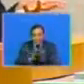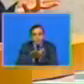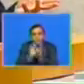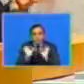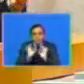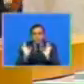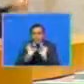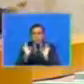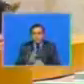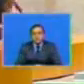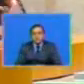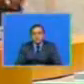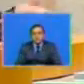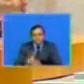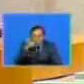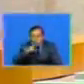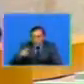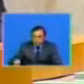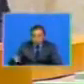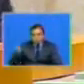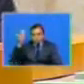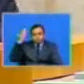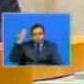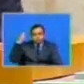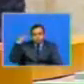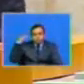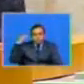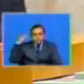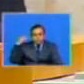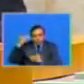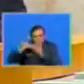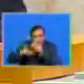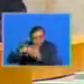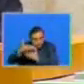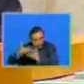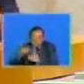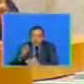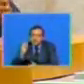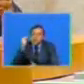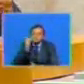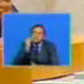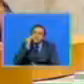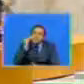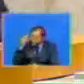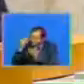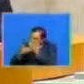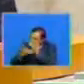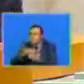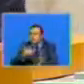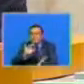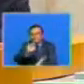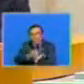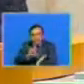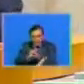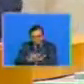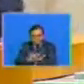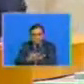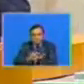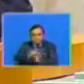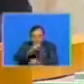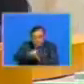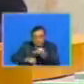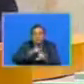pega como bagagem o período anterior. É verdade. É verdade que muito do ponto de vista